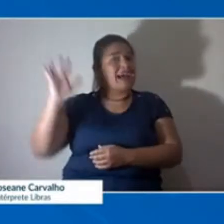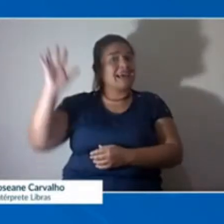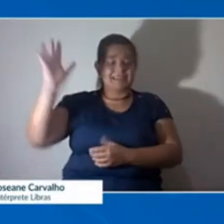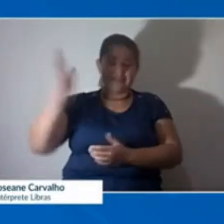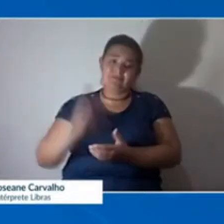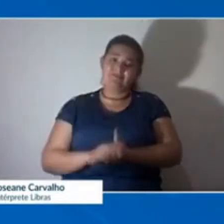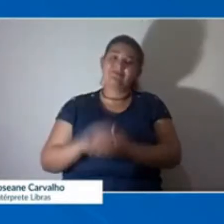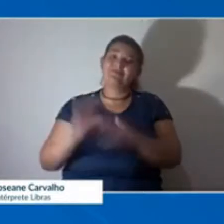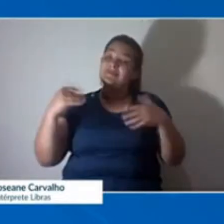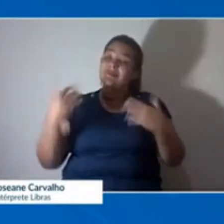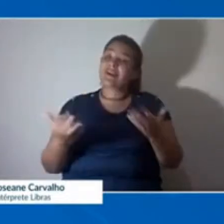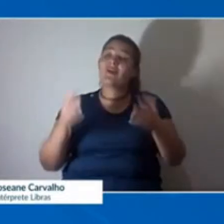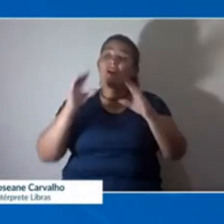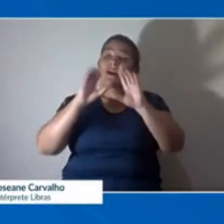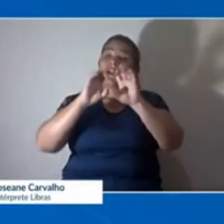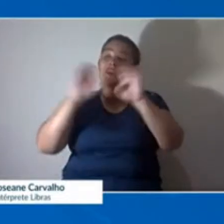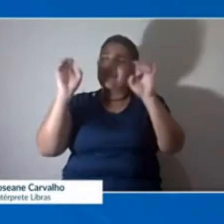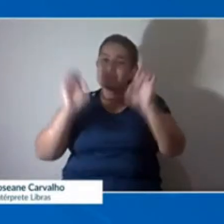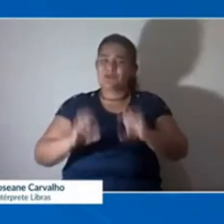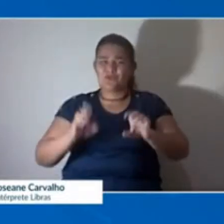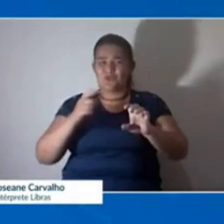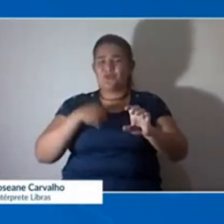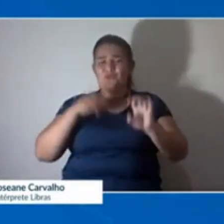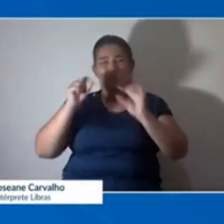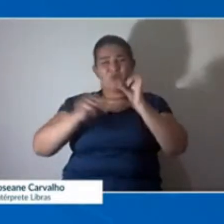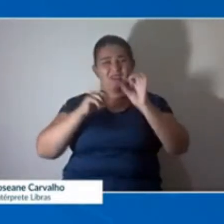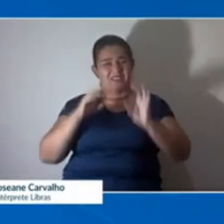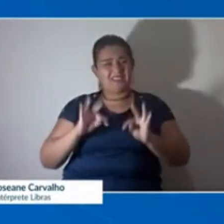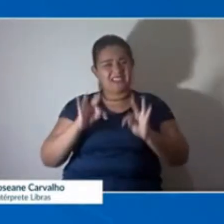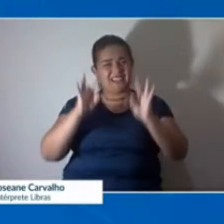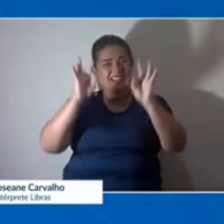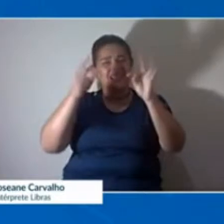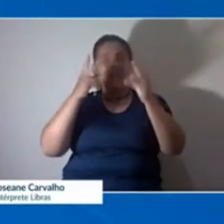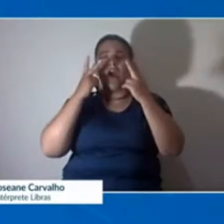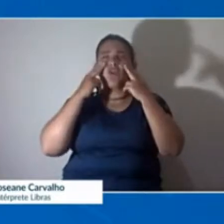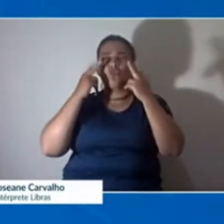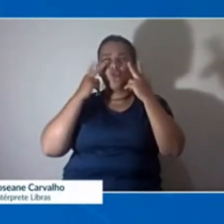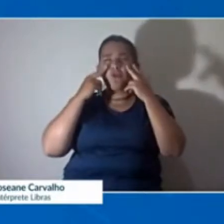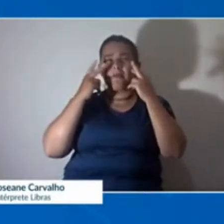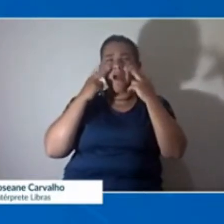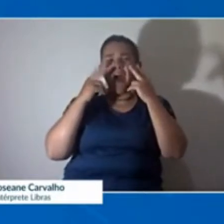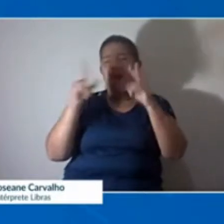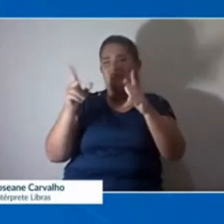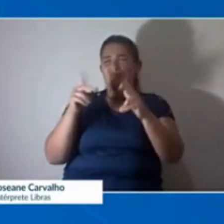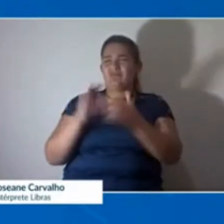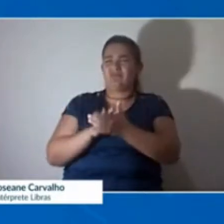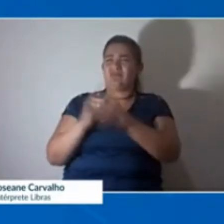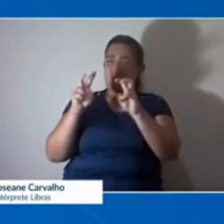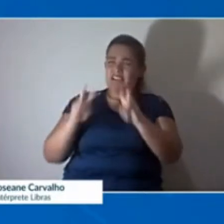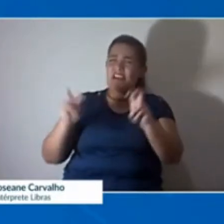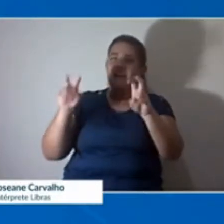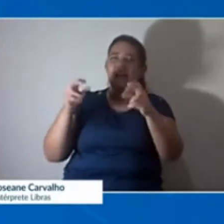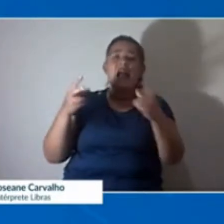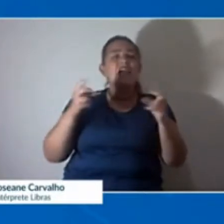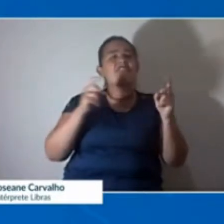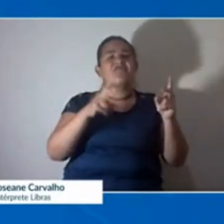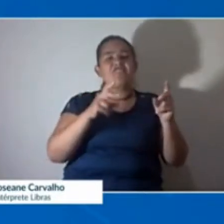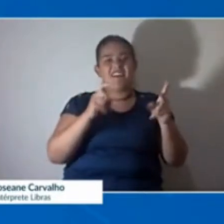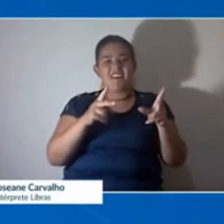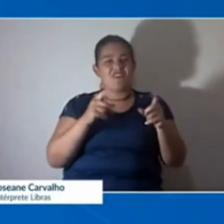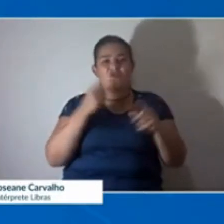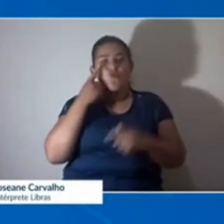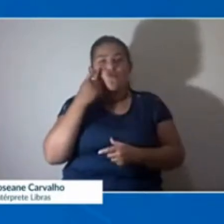de entretenimento que é comum, né? Que é uma coisa que vende. Então, eles não estão interessados. O cinema comercial